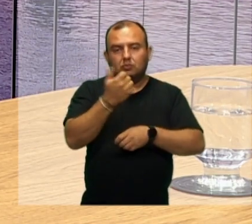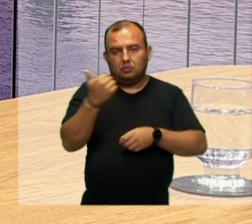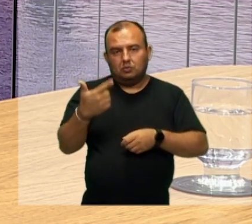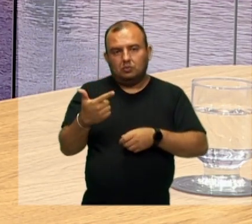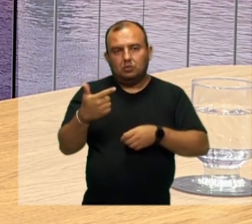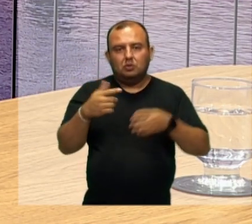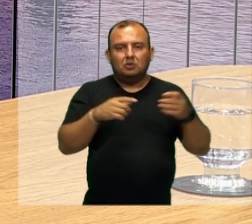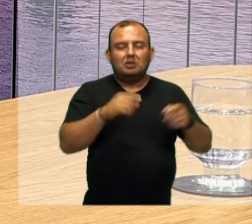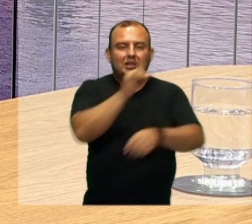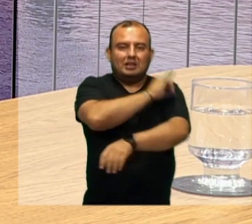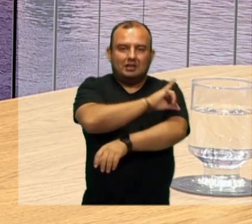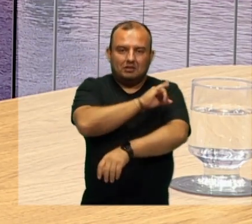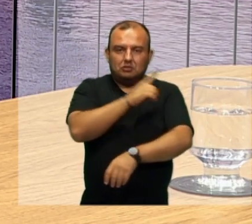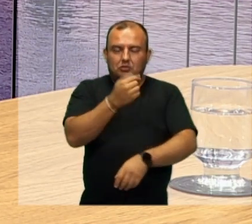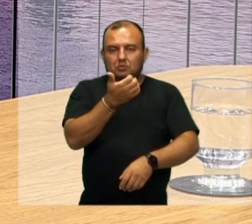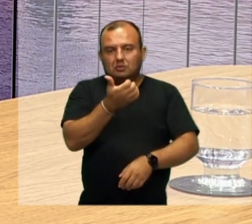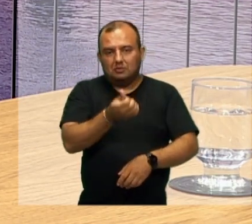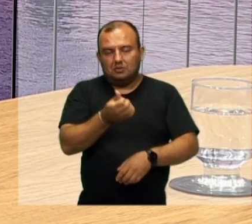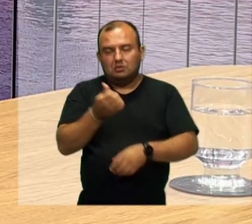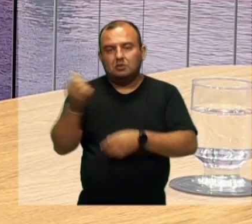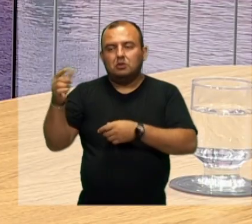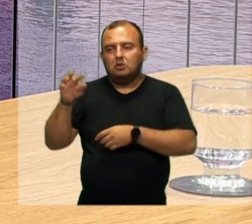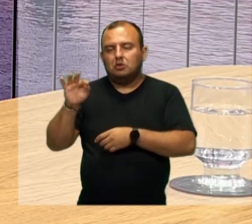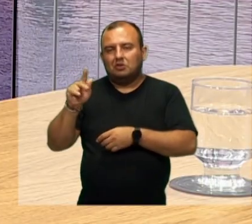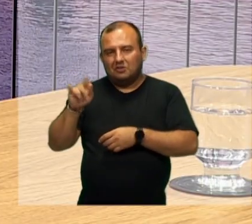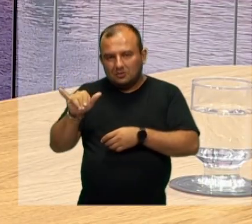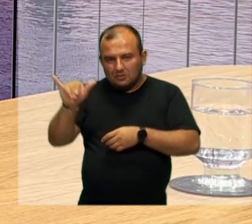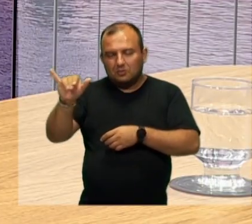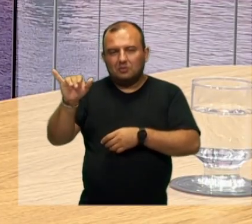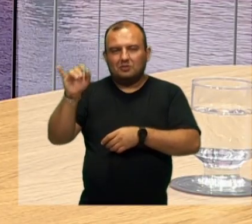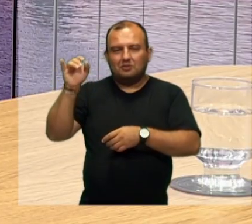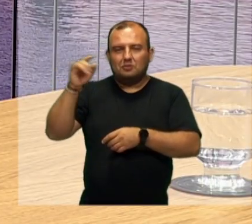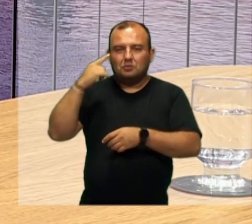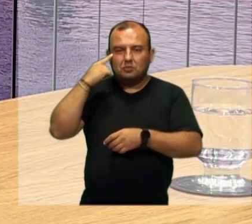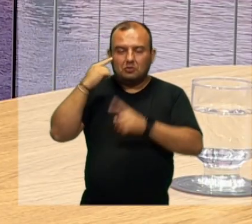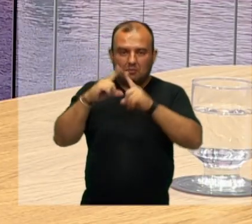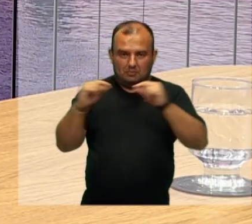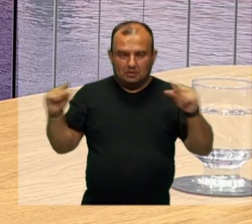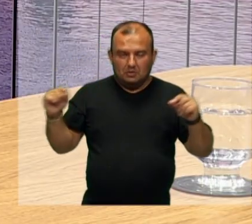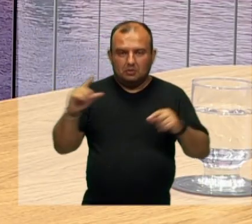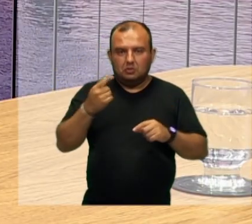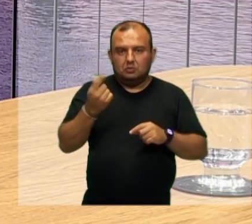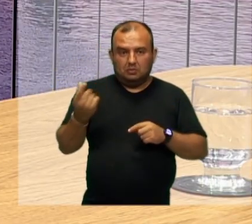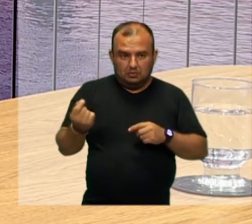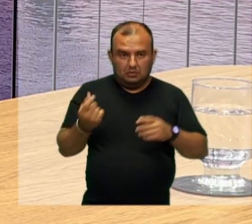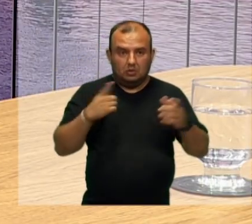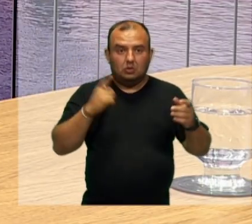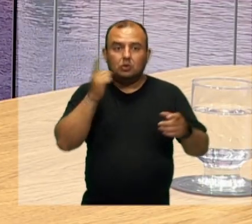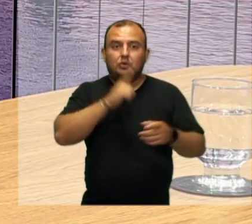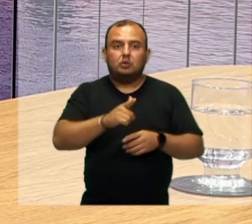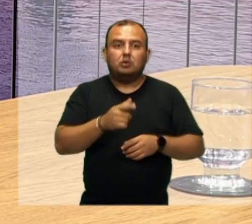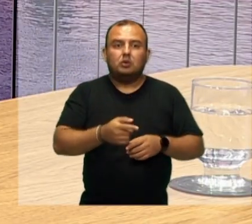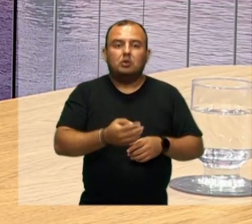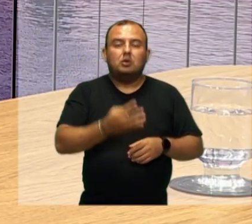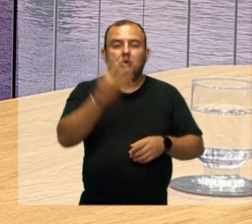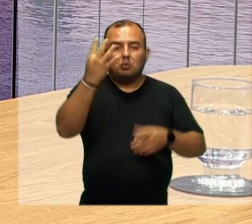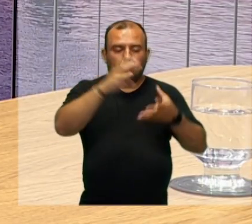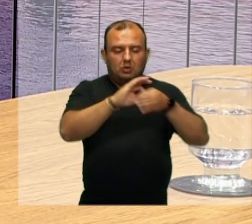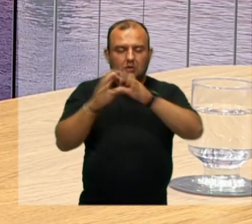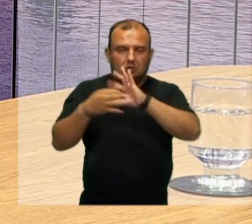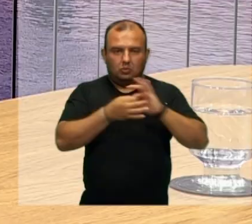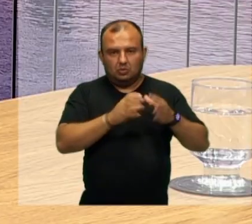Rio 2016 e Tóquio 2020. E que agora está buscando índices para chegar à sua quarta